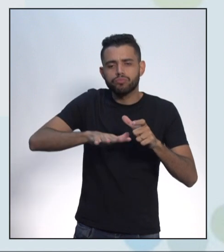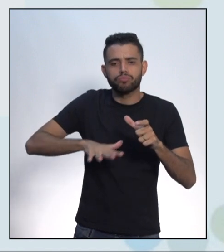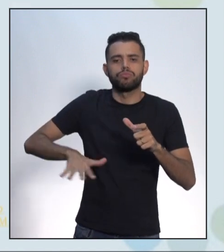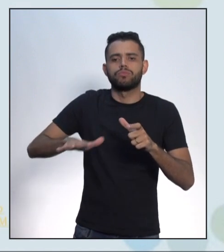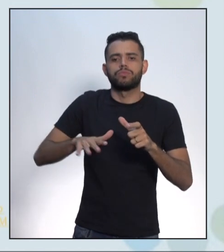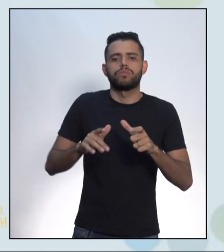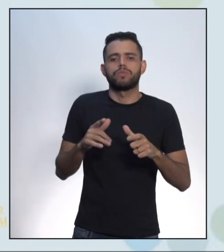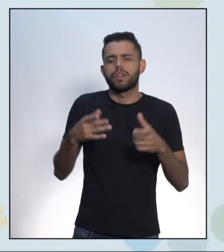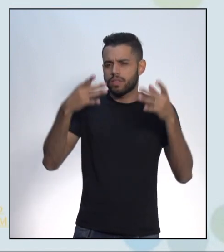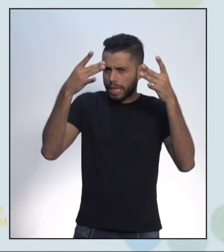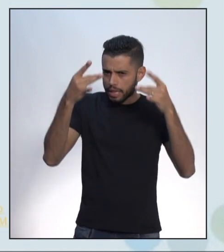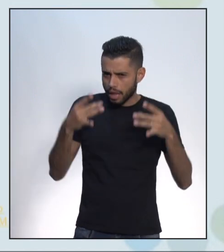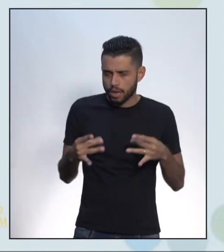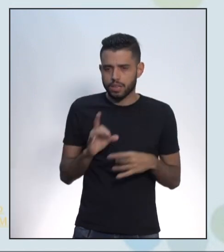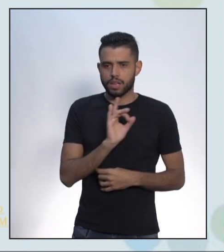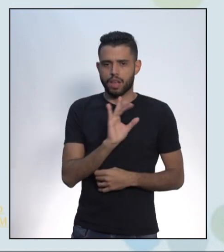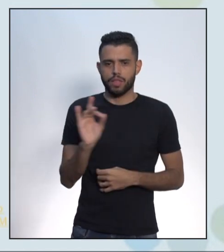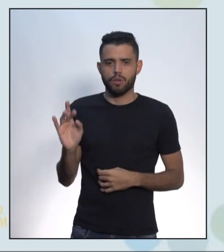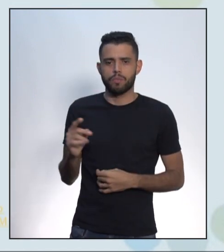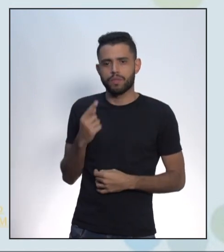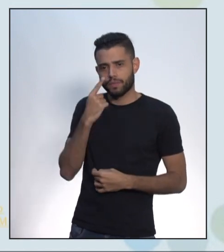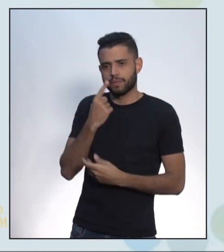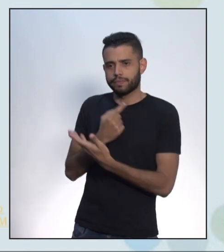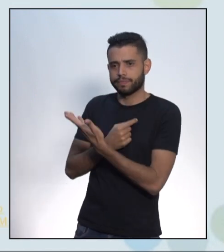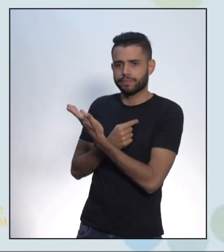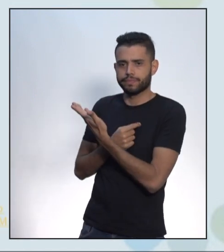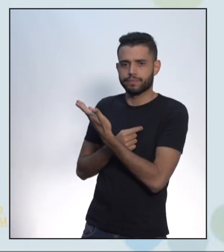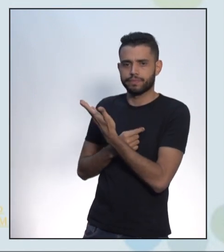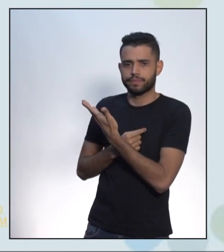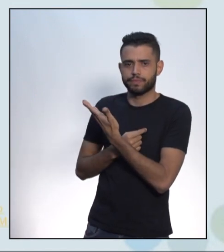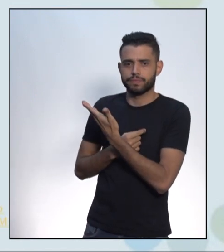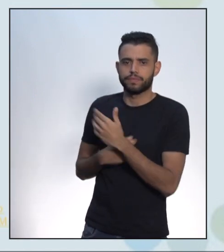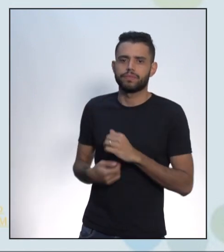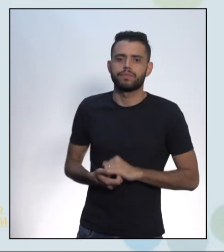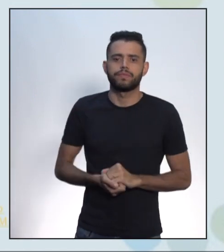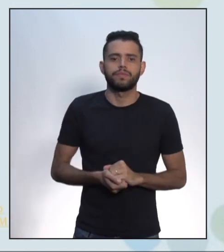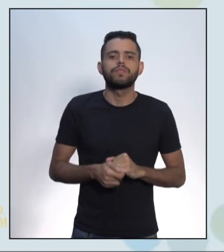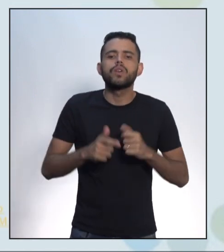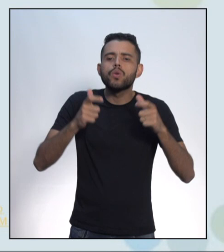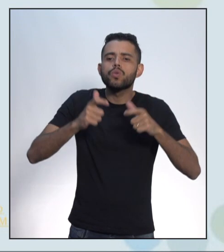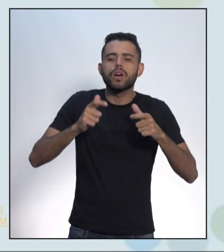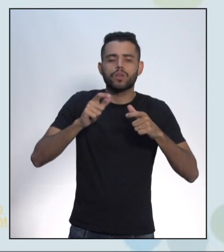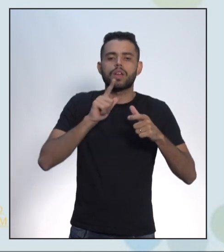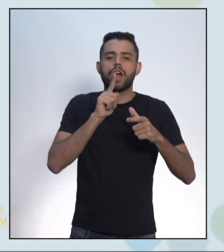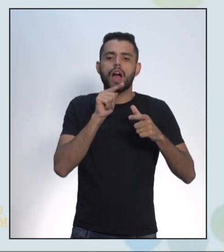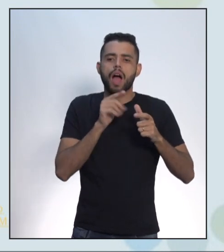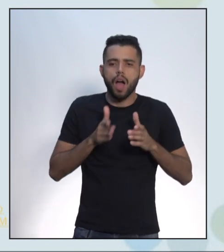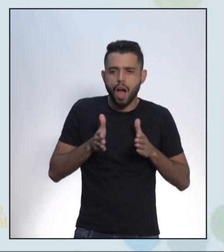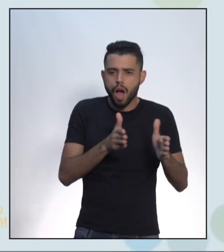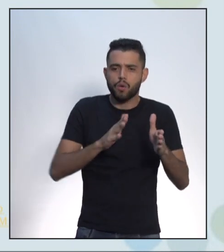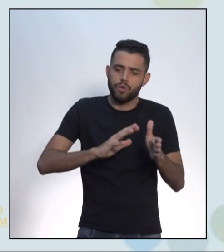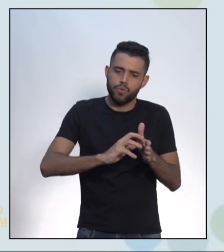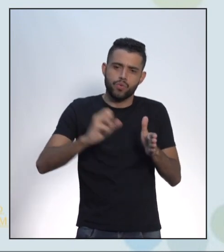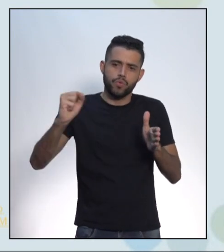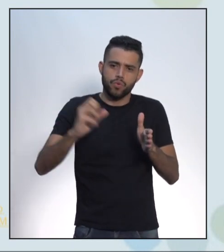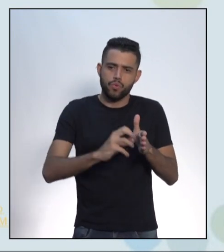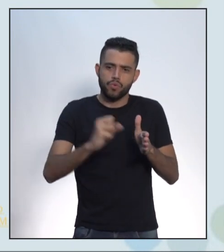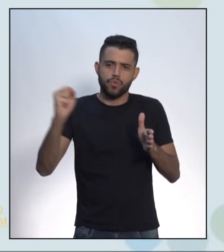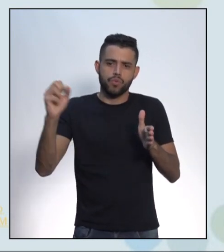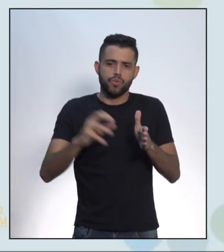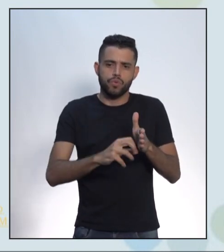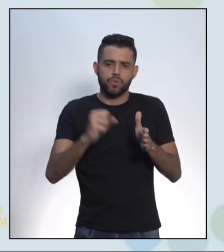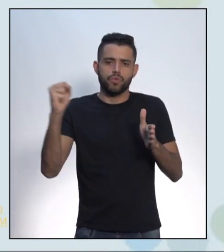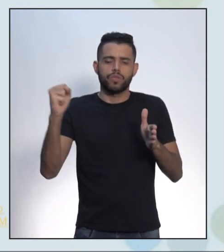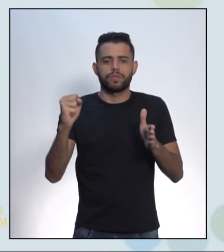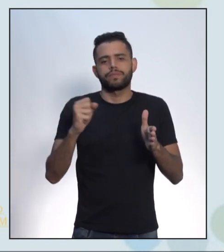daqui, né? Nessa próxima estação aqui, na estação de tratamento, onde é feita a captação, né? Como eu falei para vocês, que são nos rios, lagos